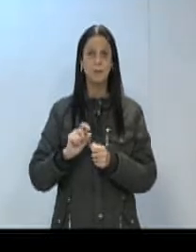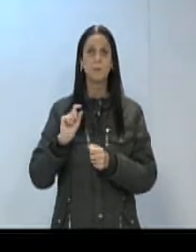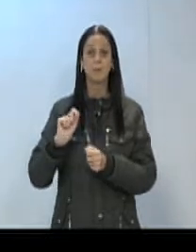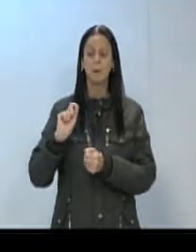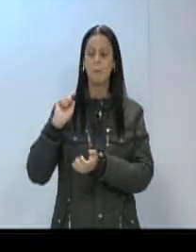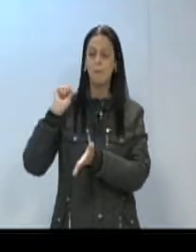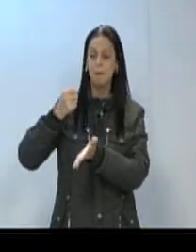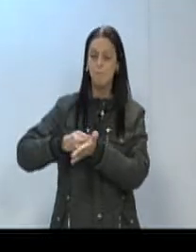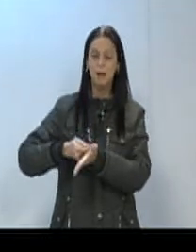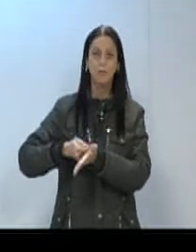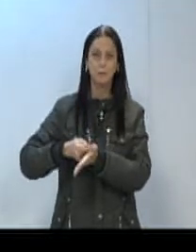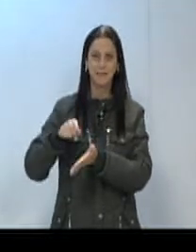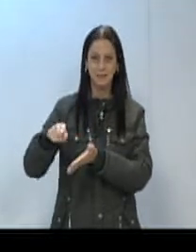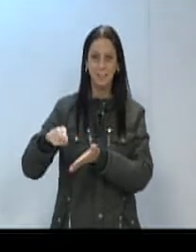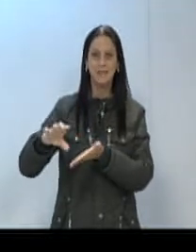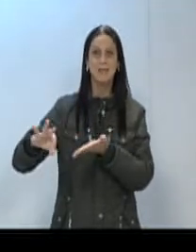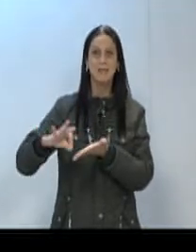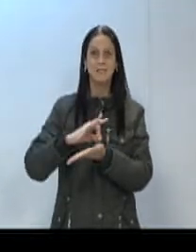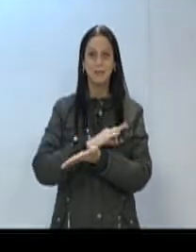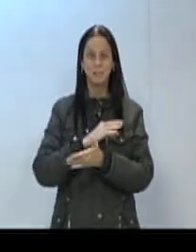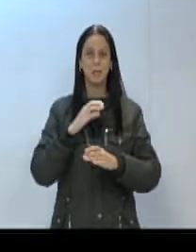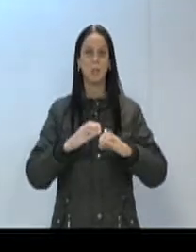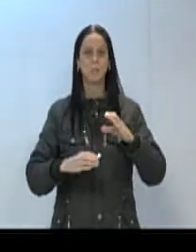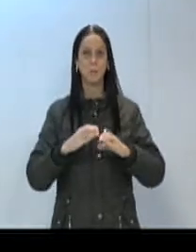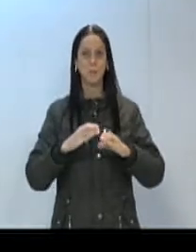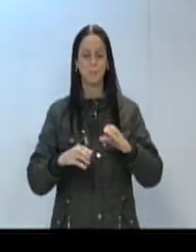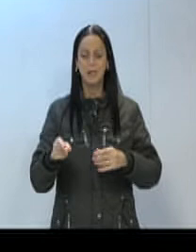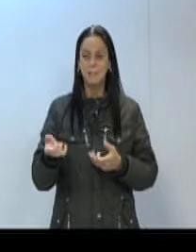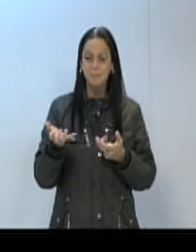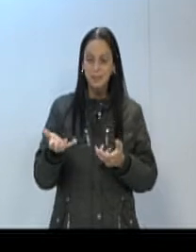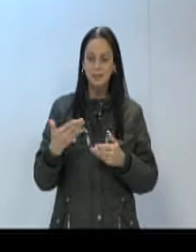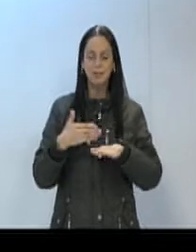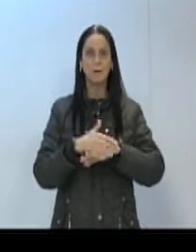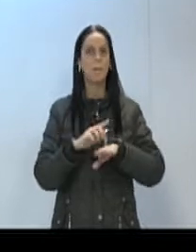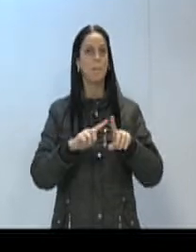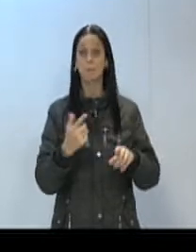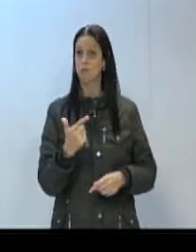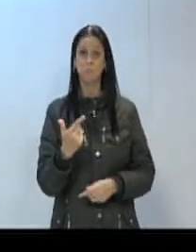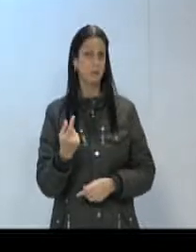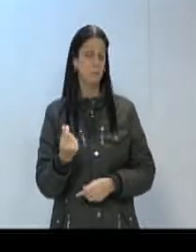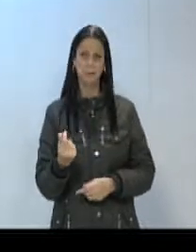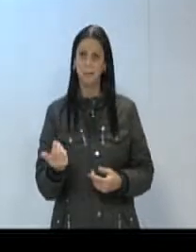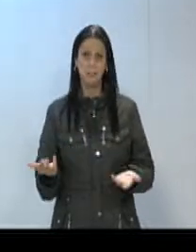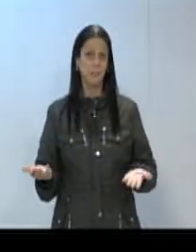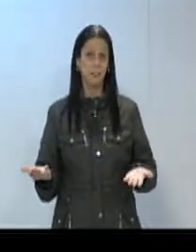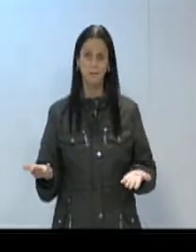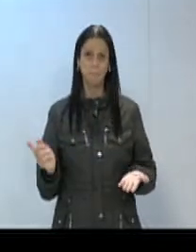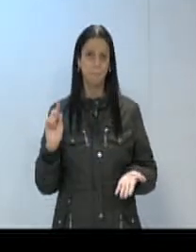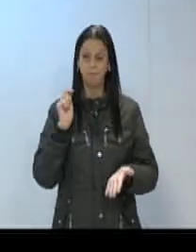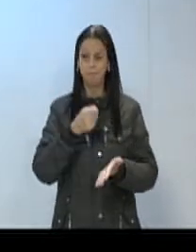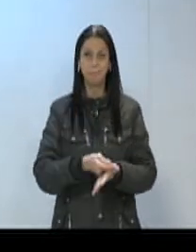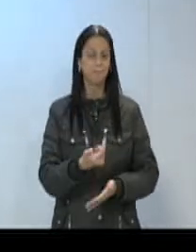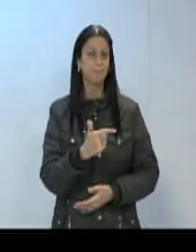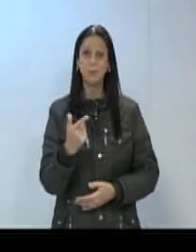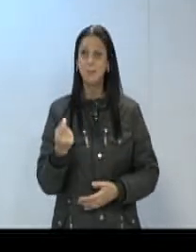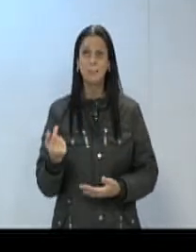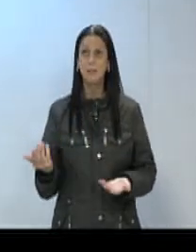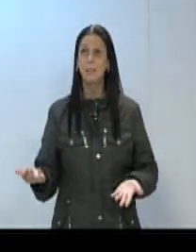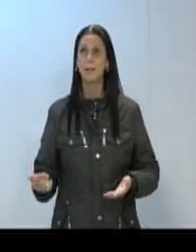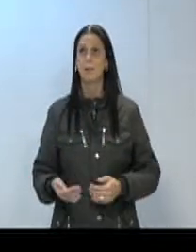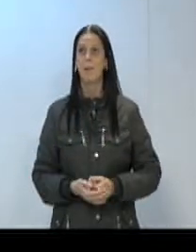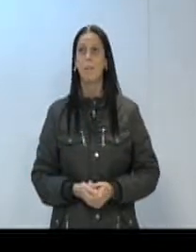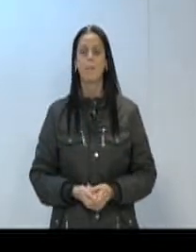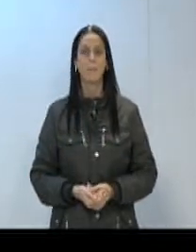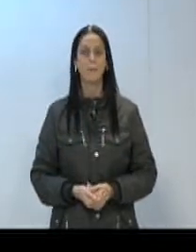em um concurso público Porque ele queria participar vida do Alemão mas não tinha o recurso para pagar a inscrição